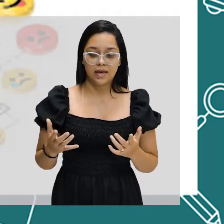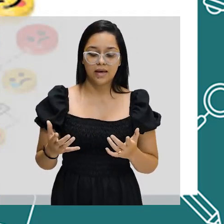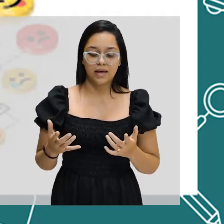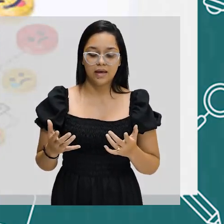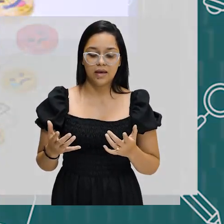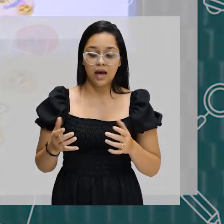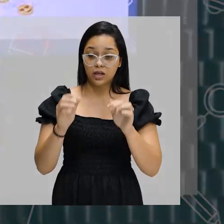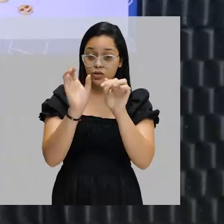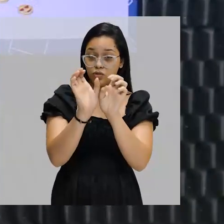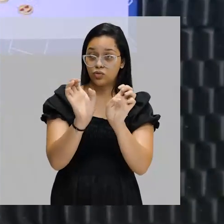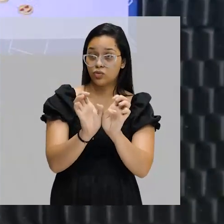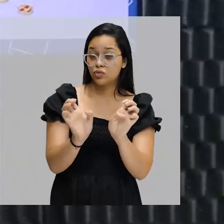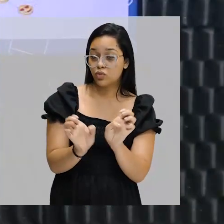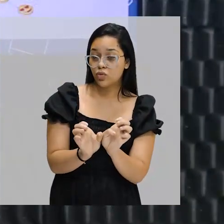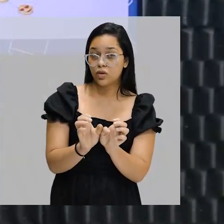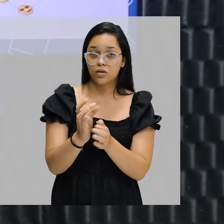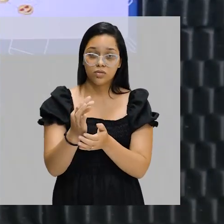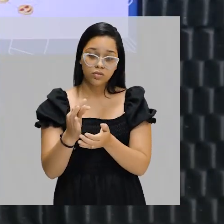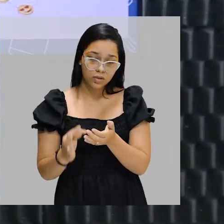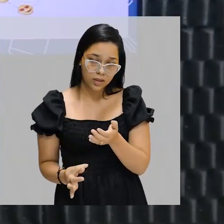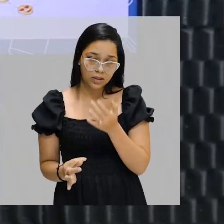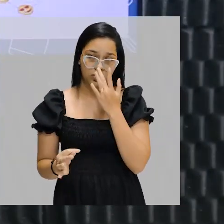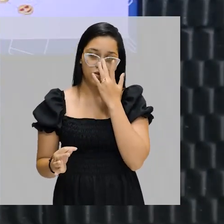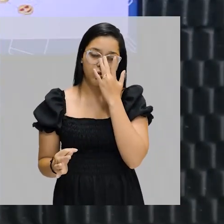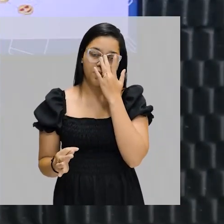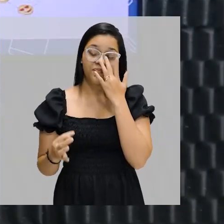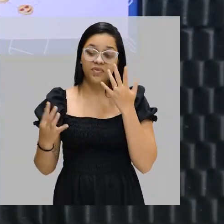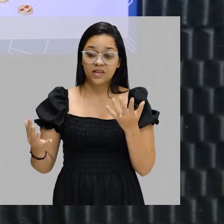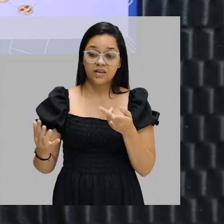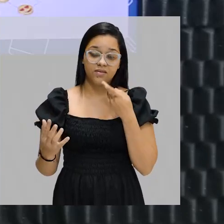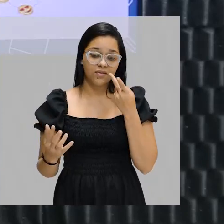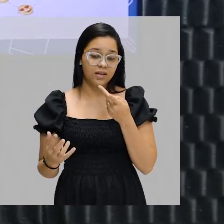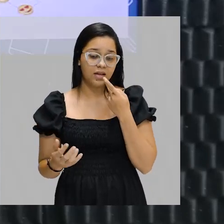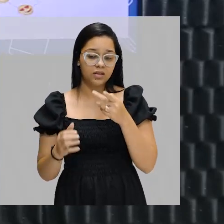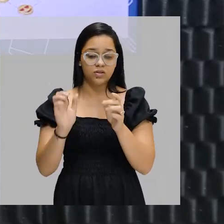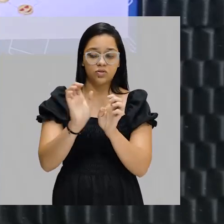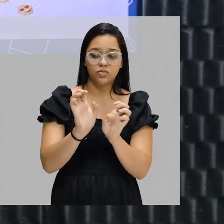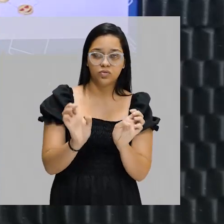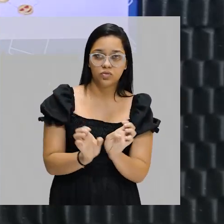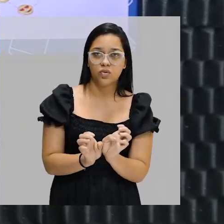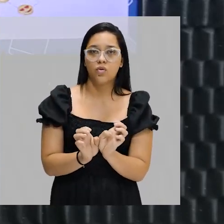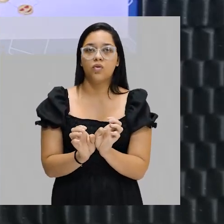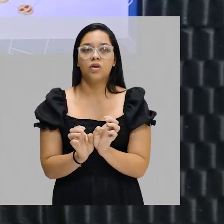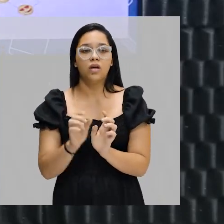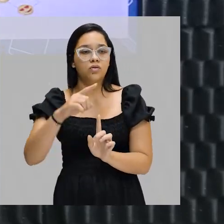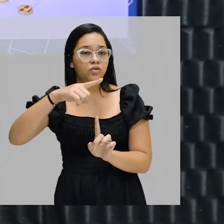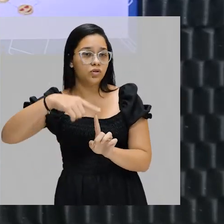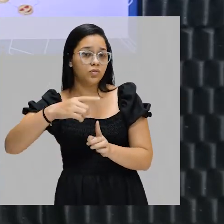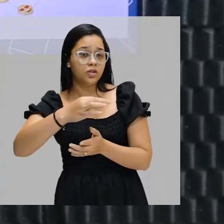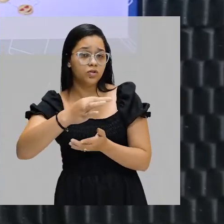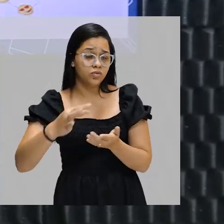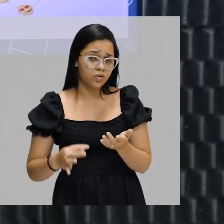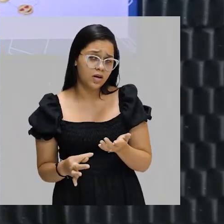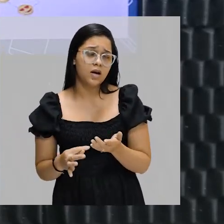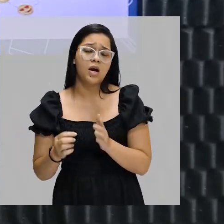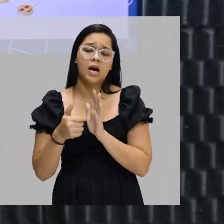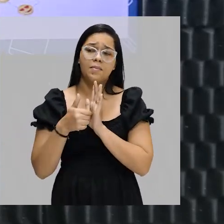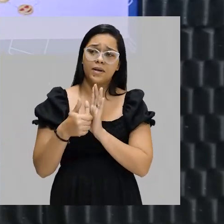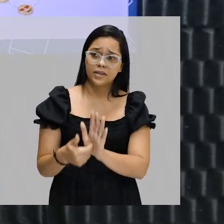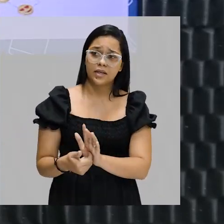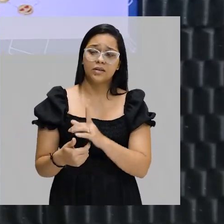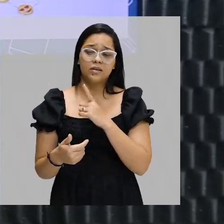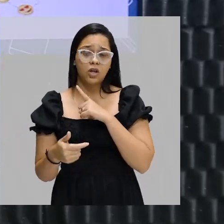a estrutura de textos e na hora de falar de estrutura de tipologia textual né a tipologias